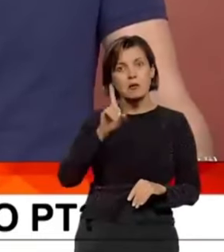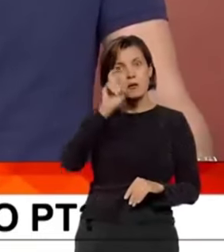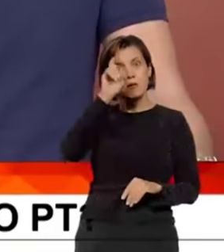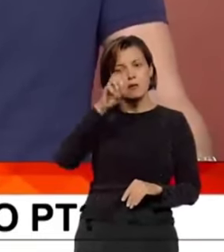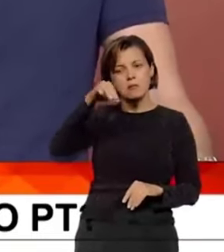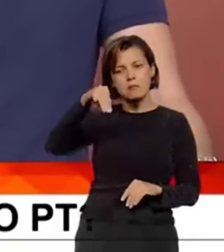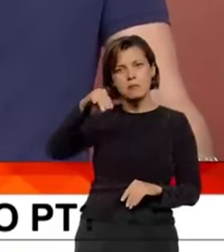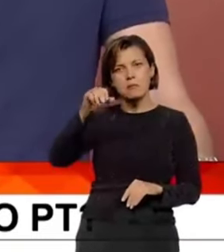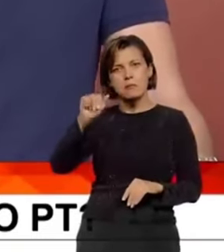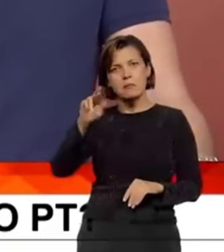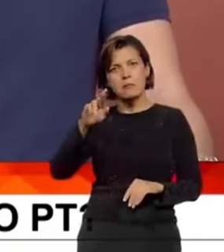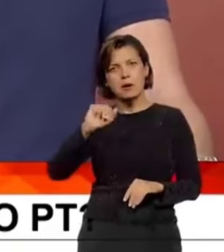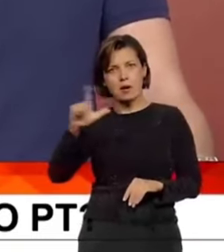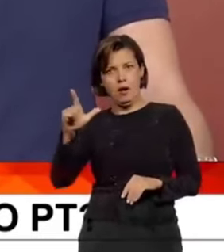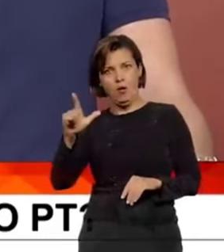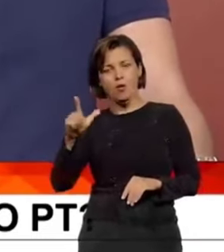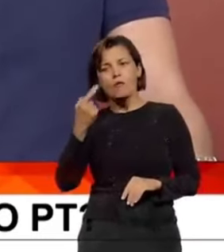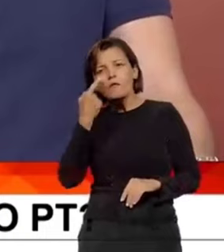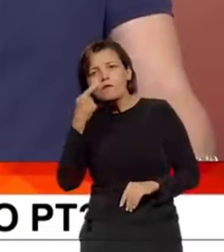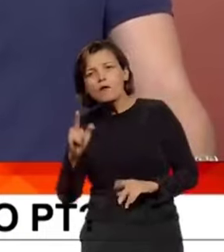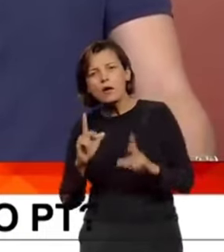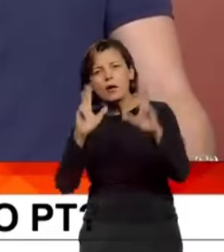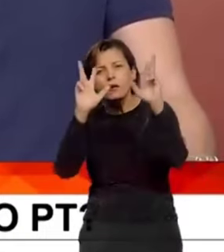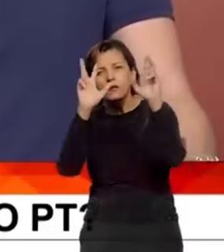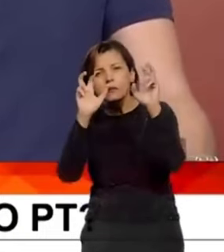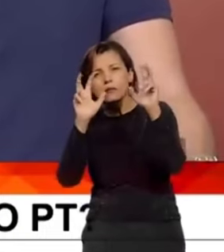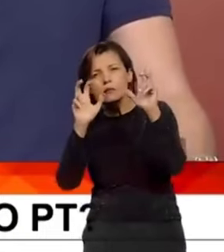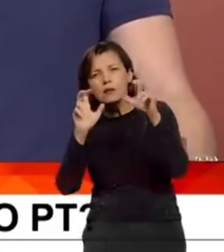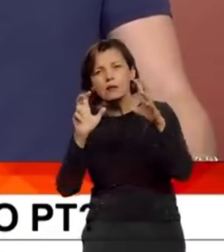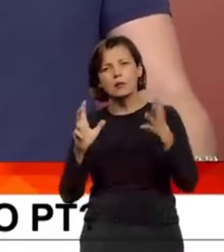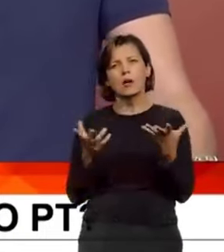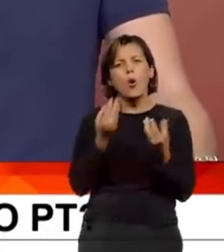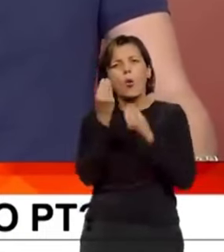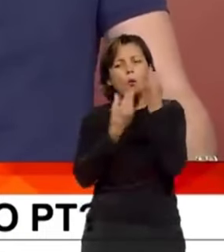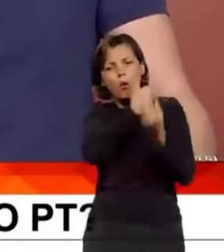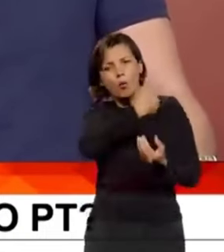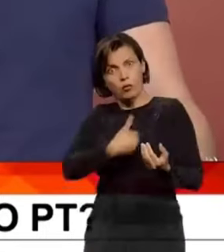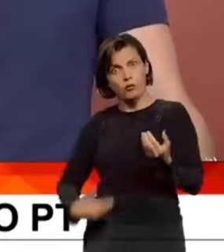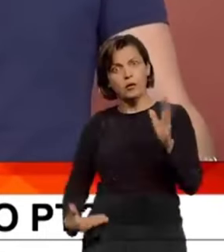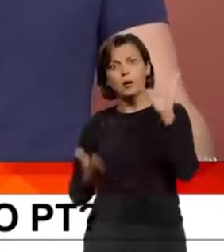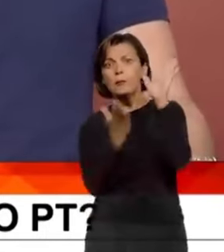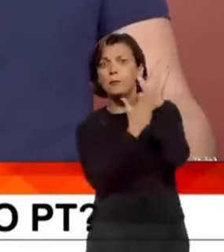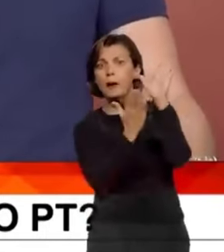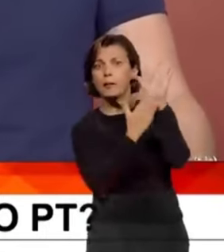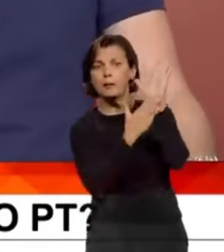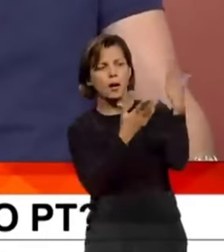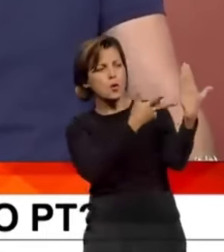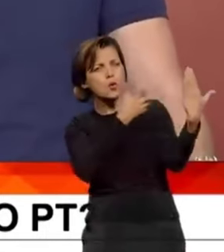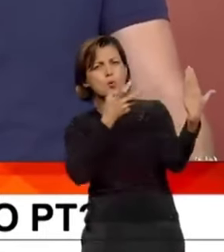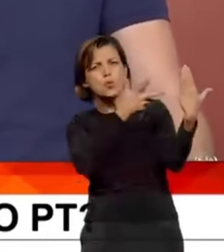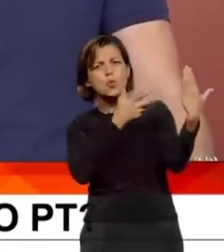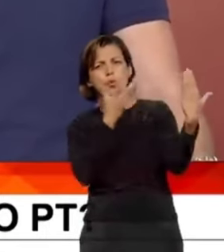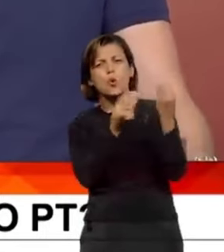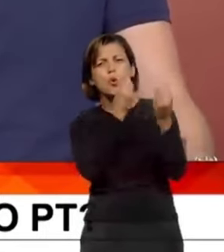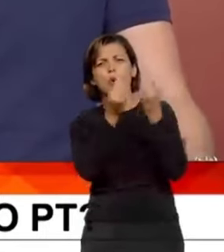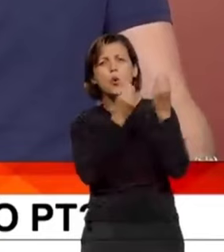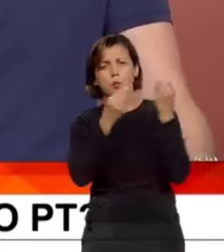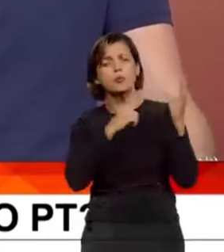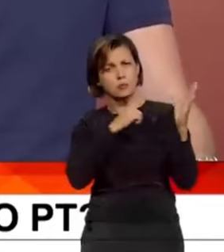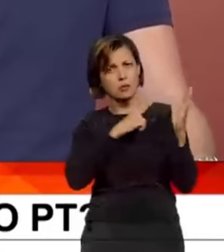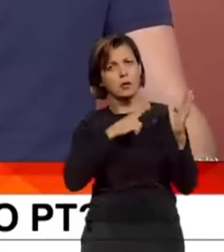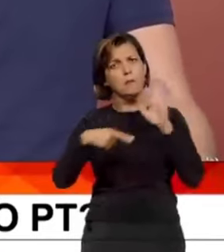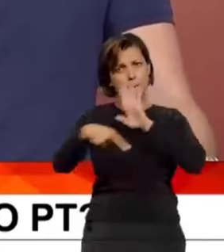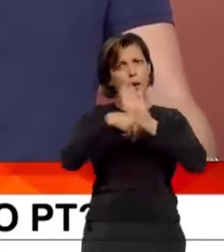www.markup.com.br vai ver o sementes para governar significa isso esse papo populista que aprendeu com Hugo Chávez para